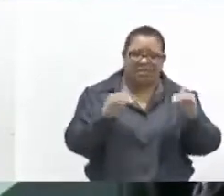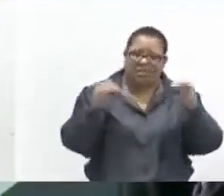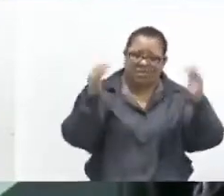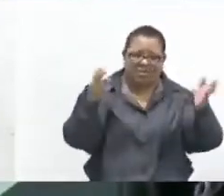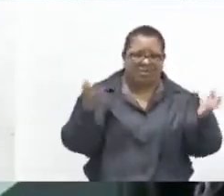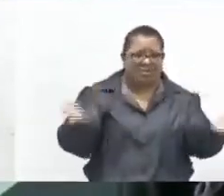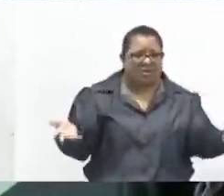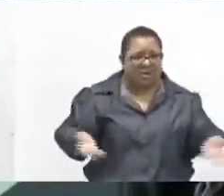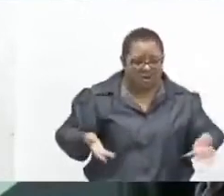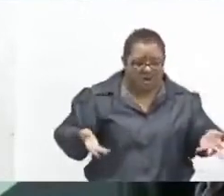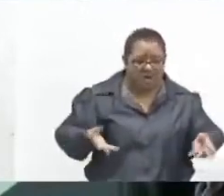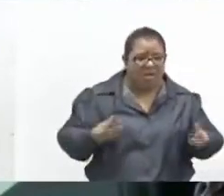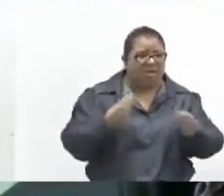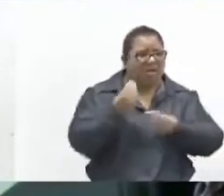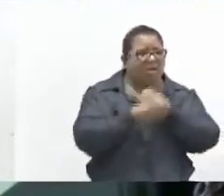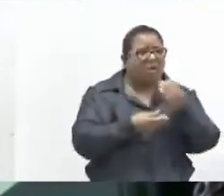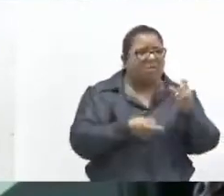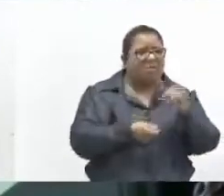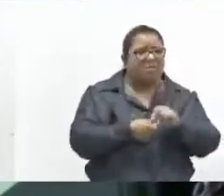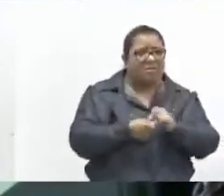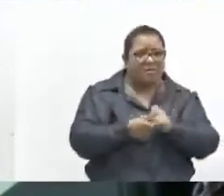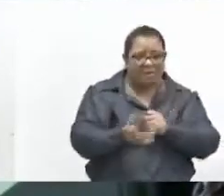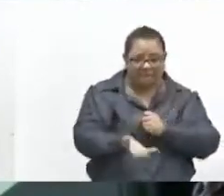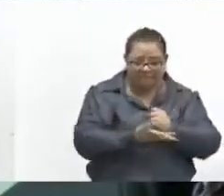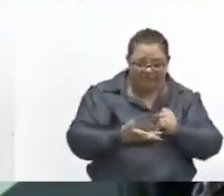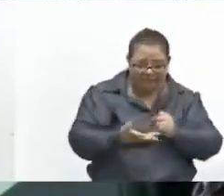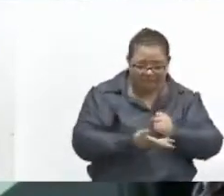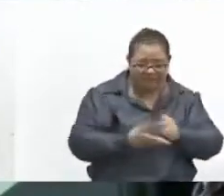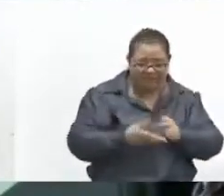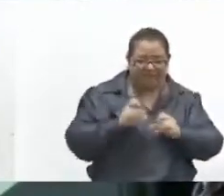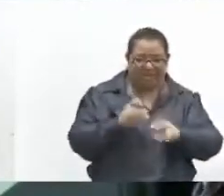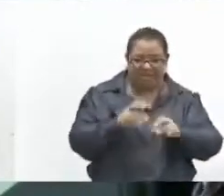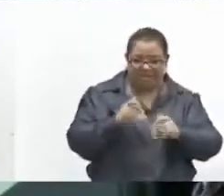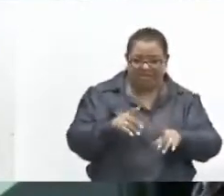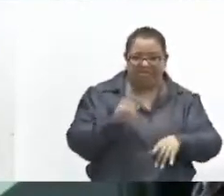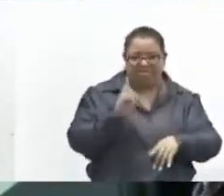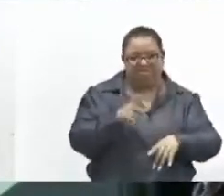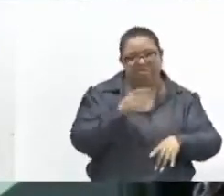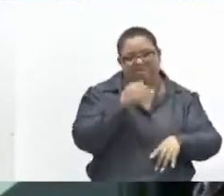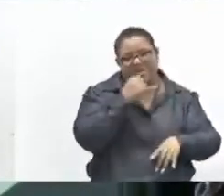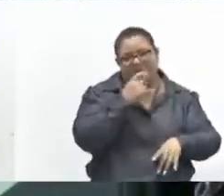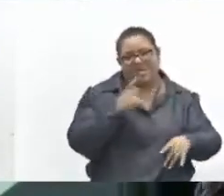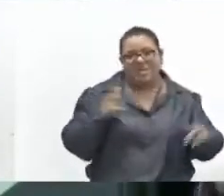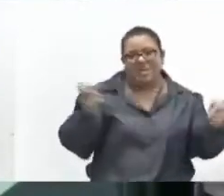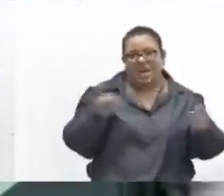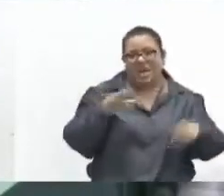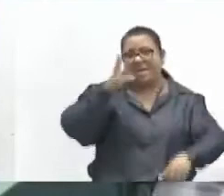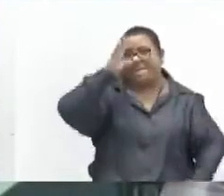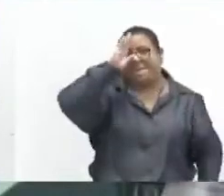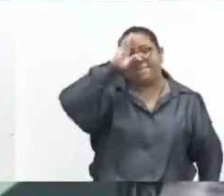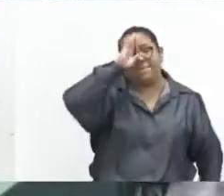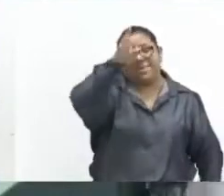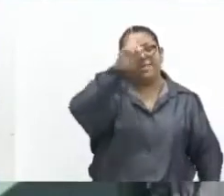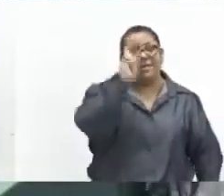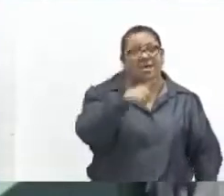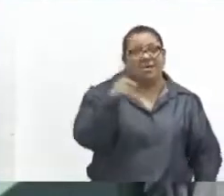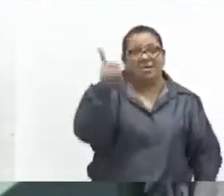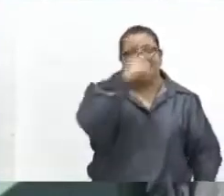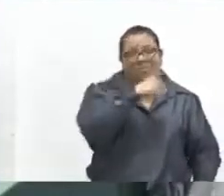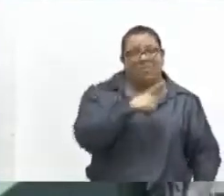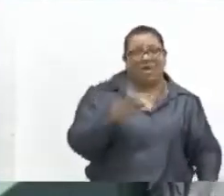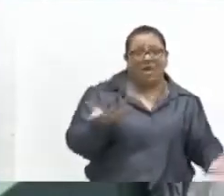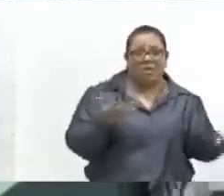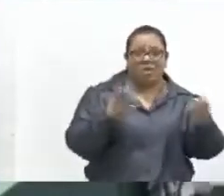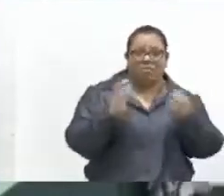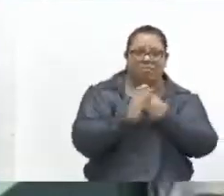colocando. Como a gente consegue fazer isso na rede básica de educação? A rede básica de educação, principalmente aí com a grande dificuldade que nós